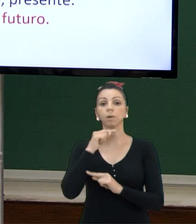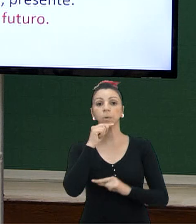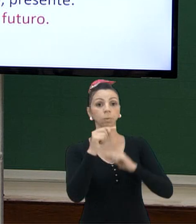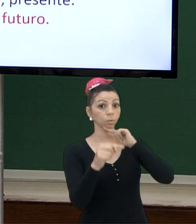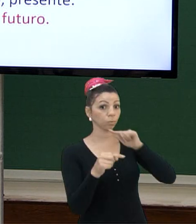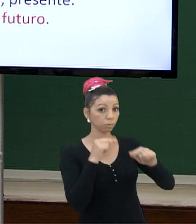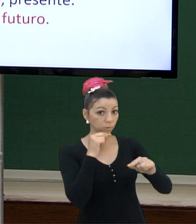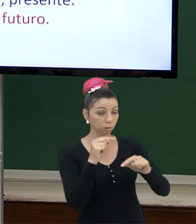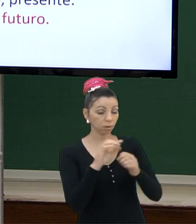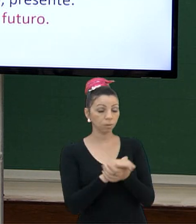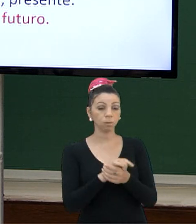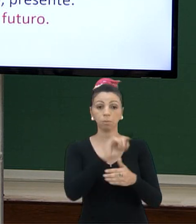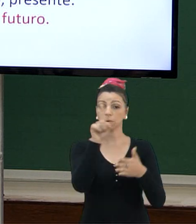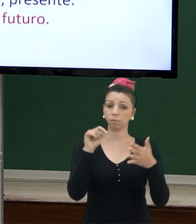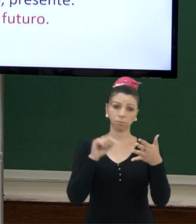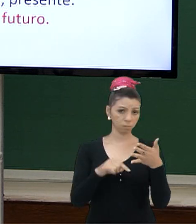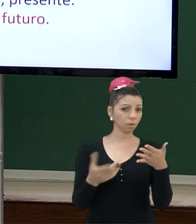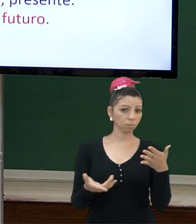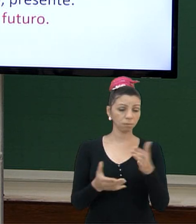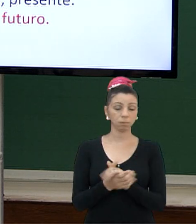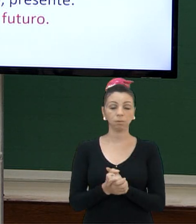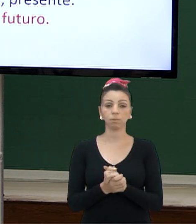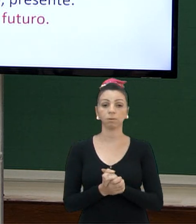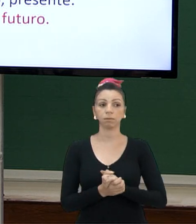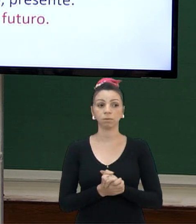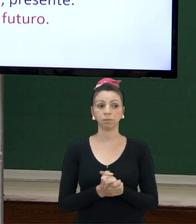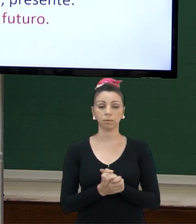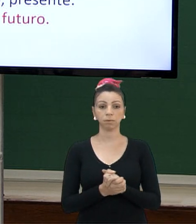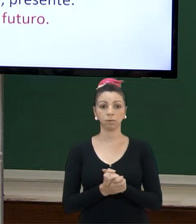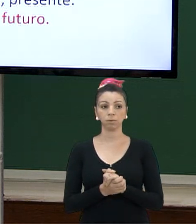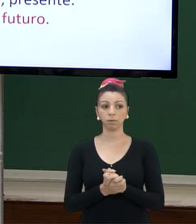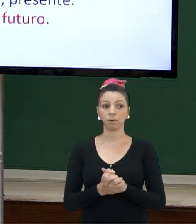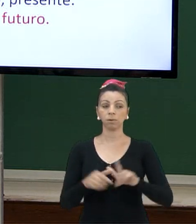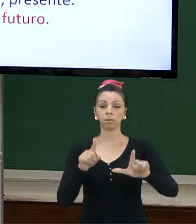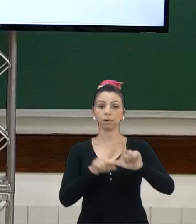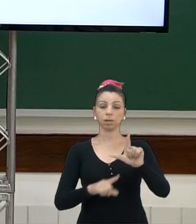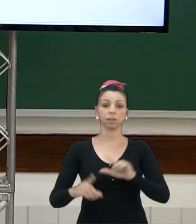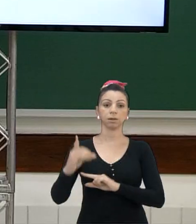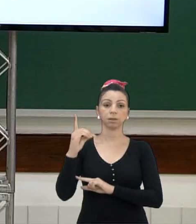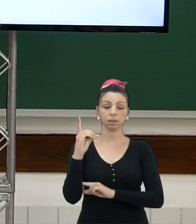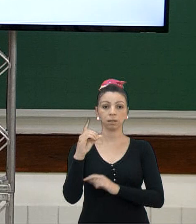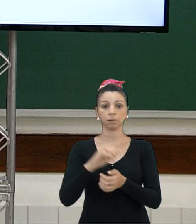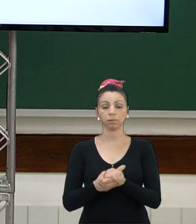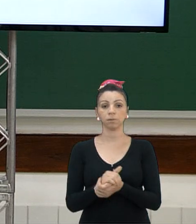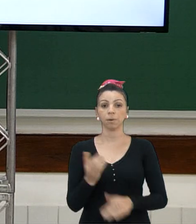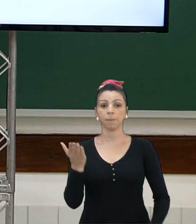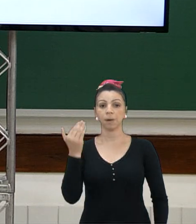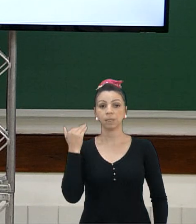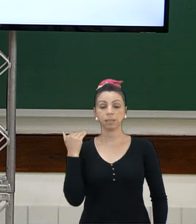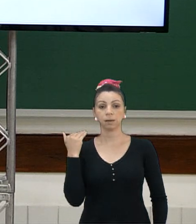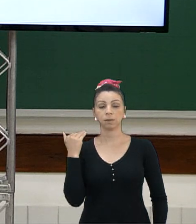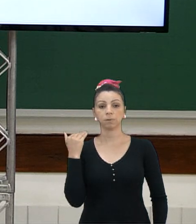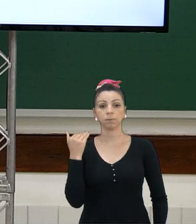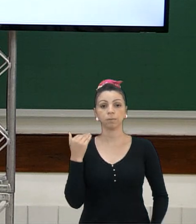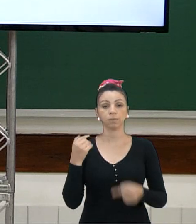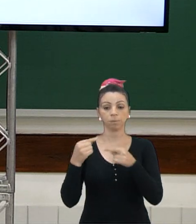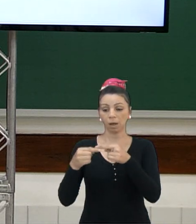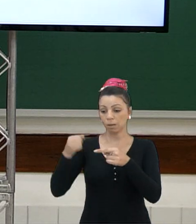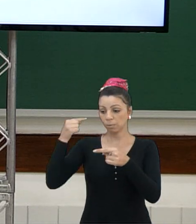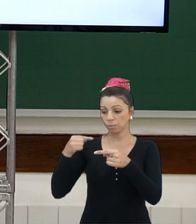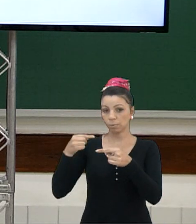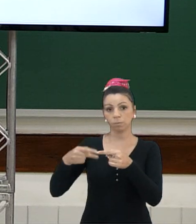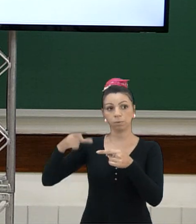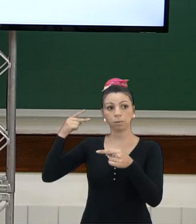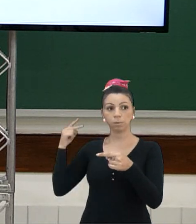dúvida, uma hipótese. Eu vou conjugá-lo ele no pretérito imperfeito, presente e futuro. Eu só tenho esses